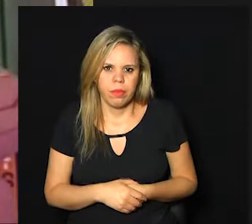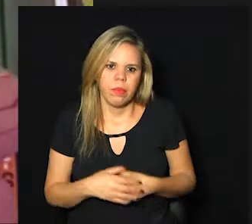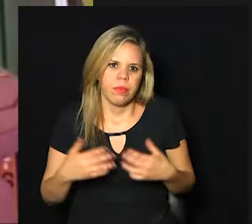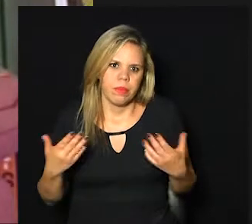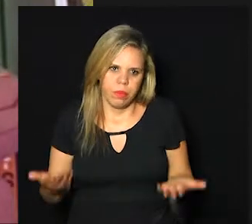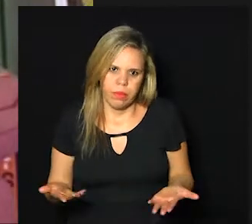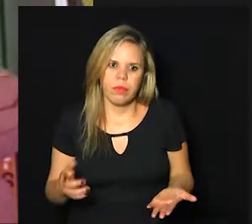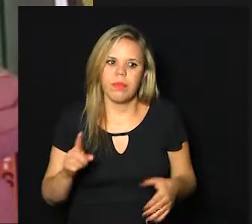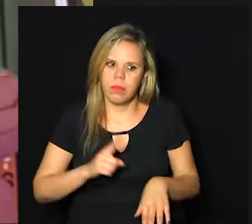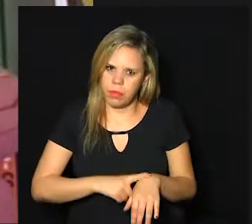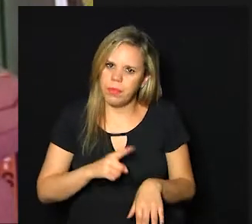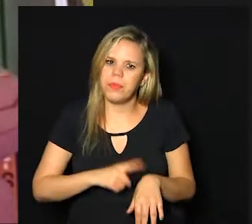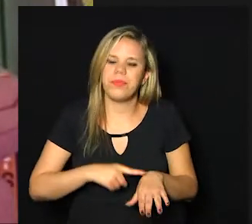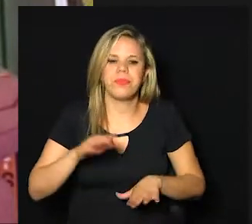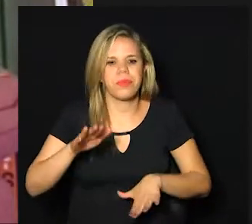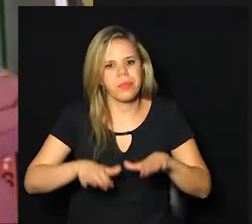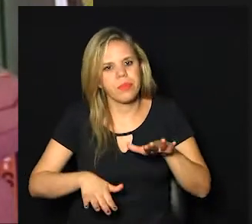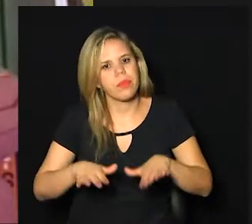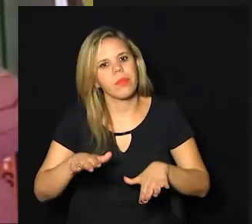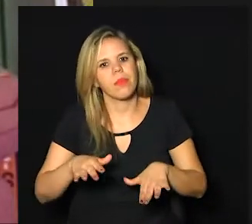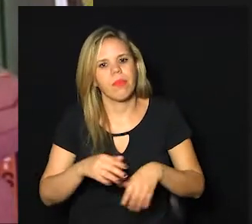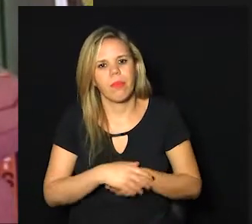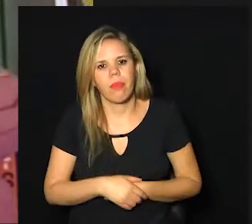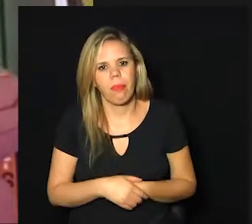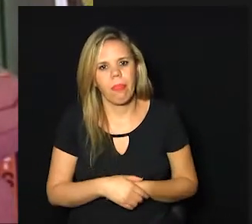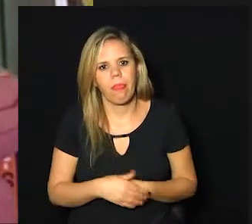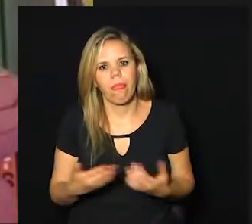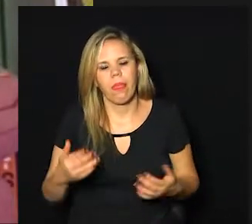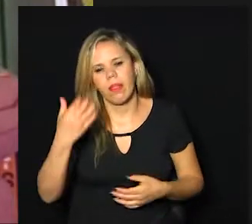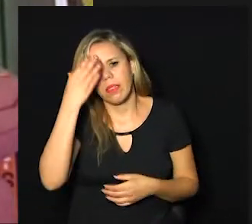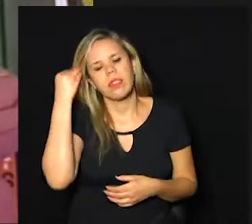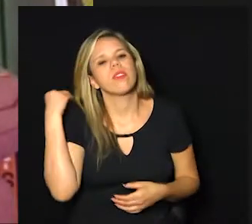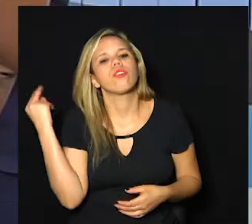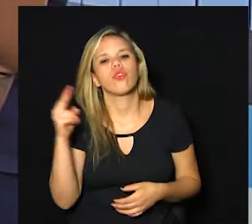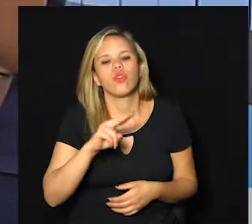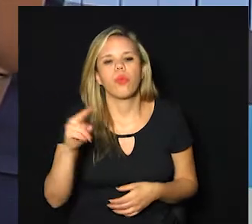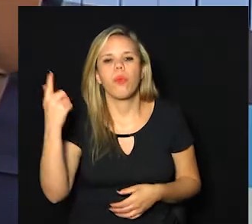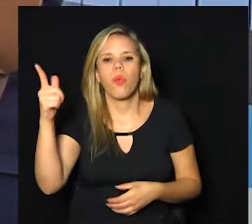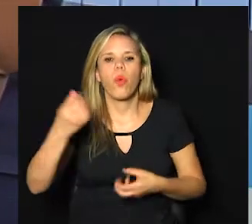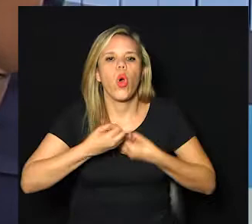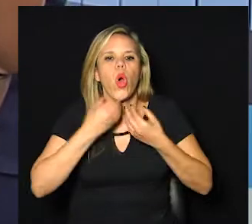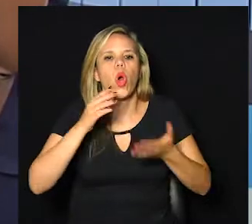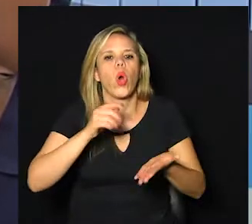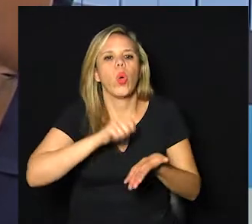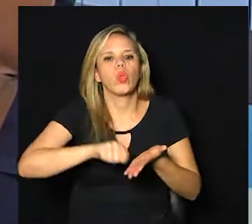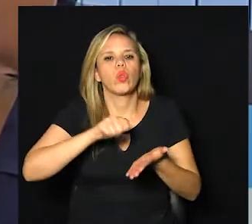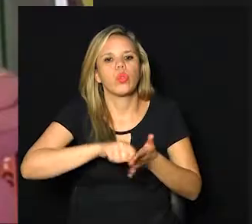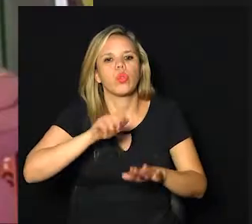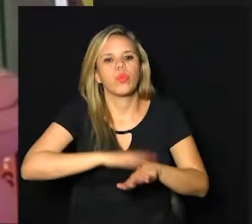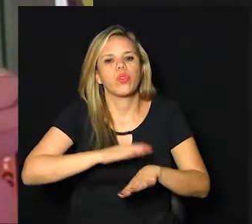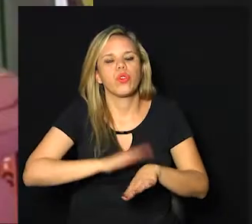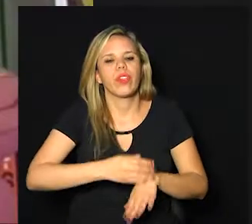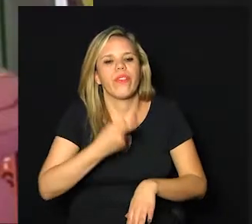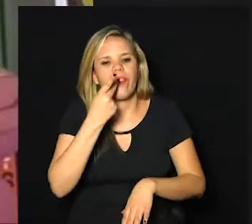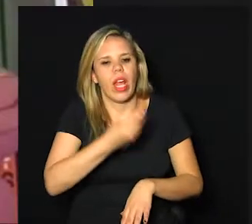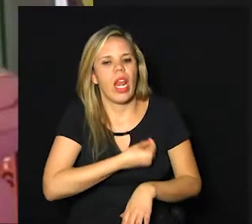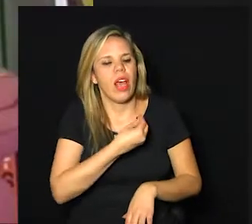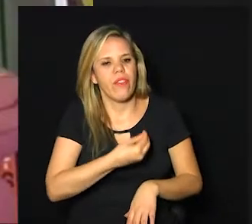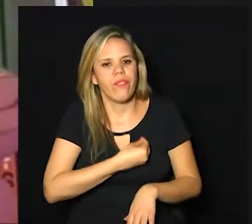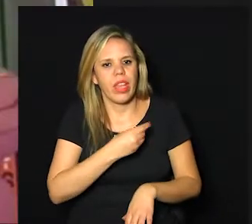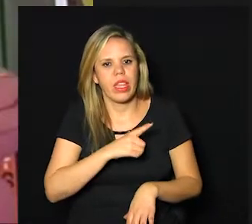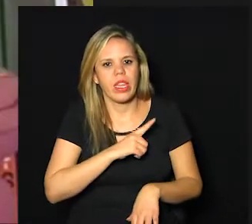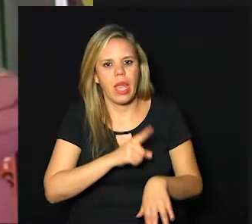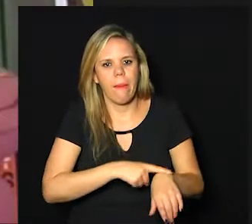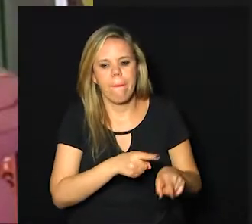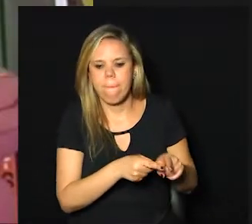Então, não, são momentâneas, né? Agora eu esqueci o nome do outro poeta, mas que fala que a vida tem